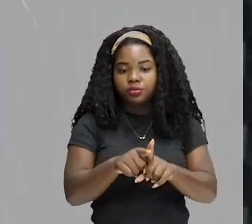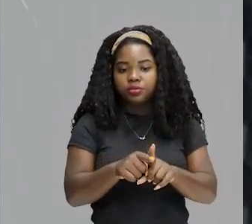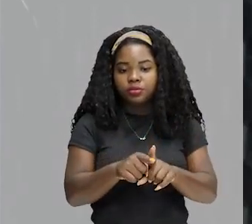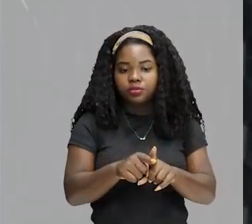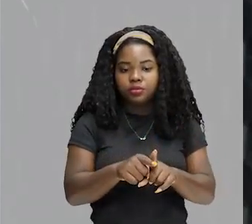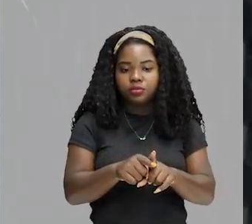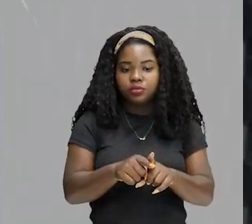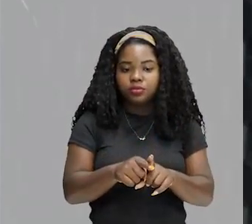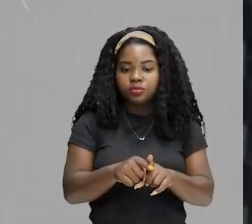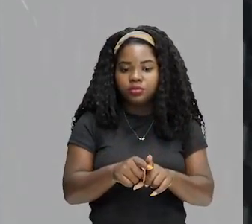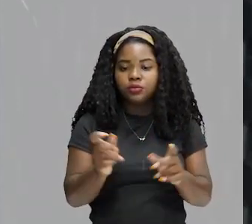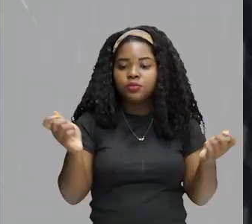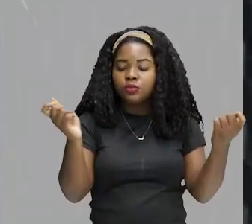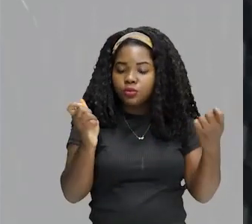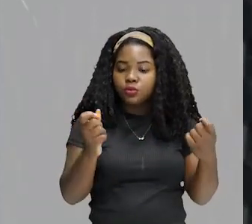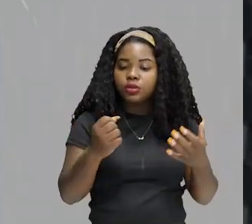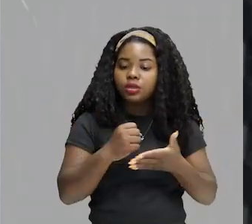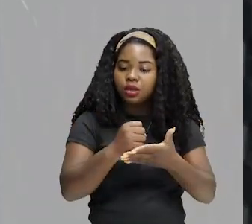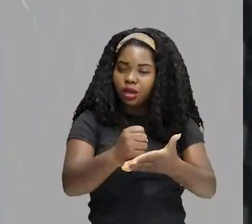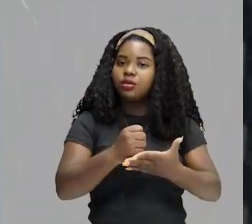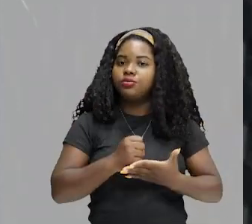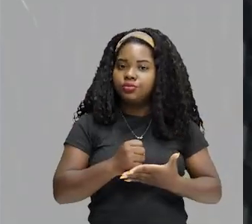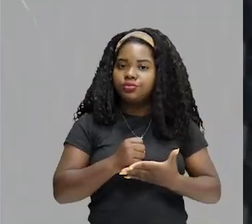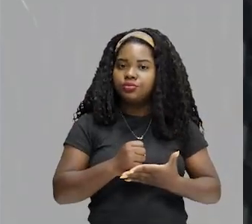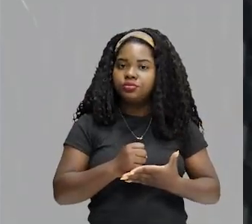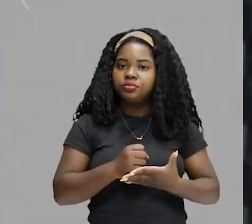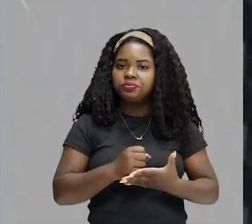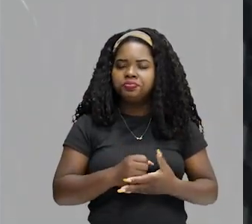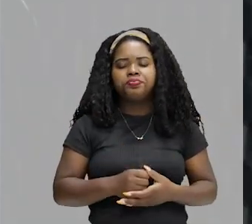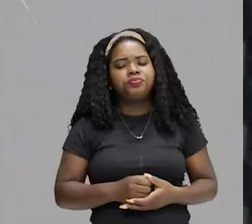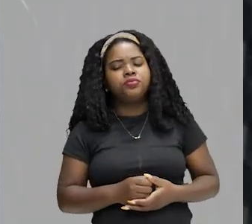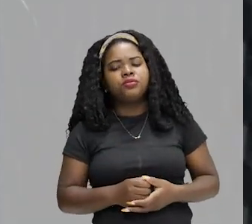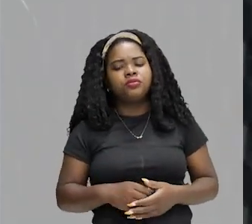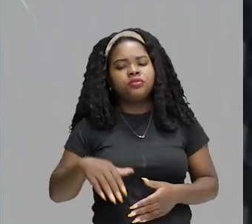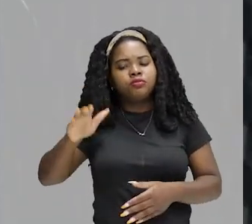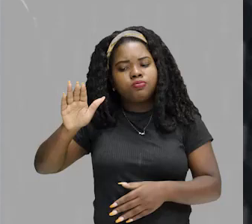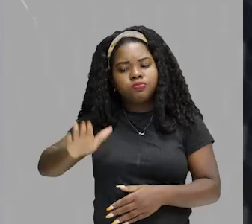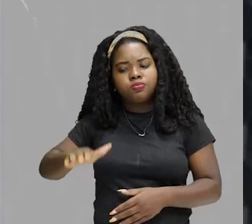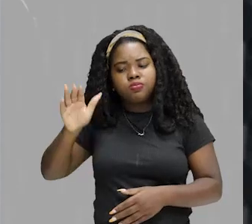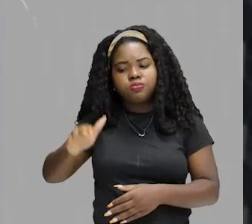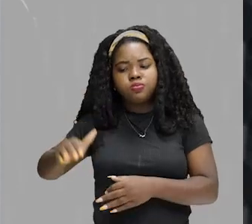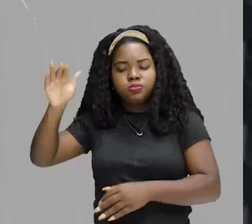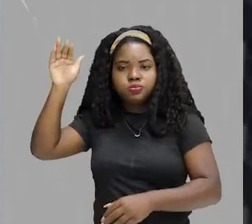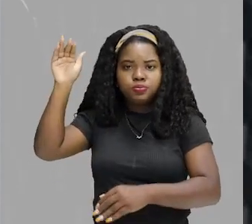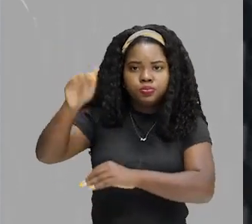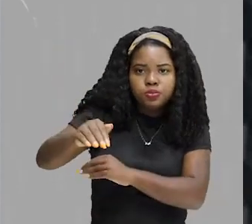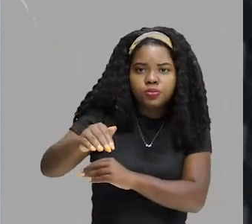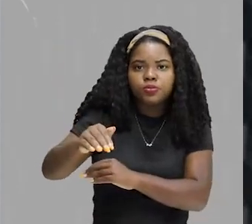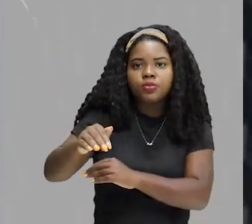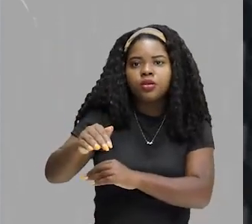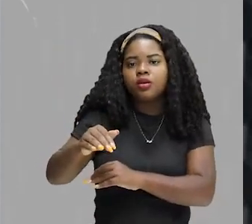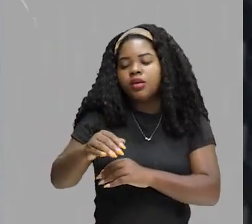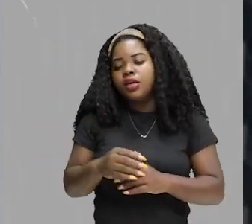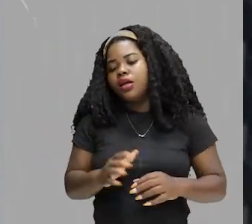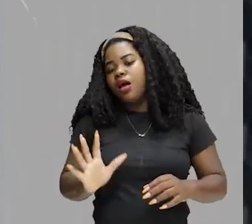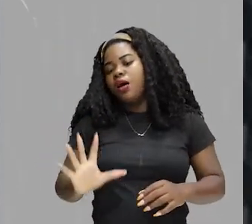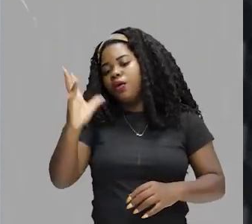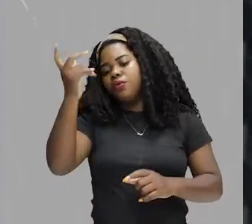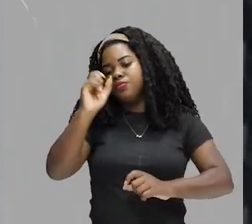vai dar retorno a ela. Será se uma partida de basquetebol acontecendo um jogo de futebol